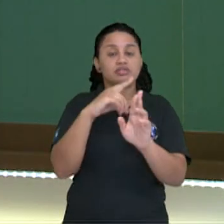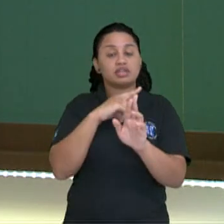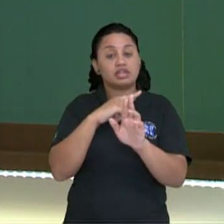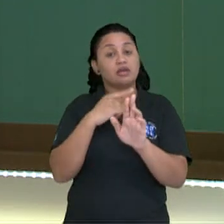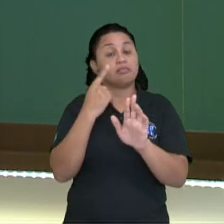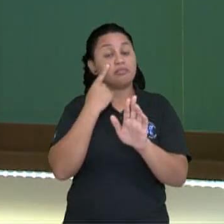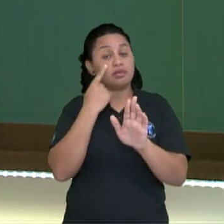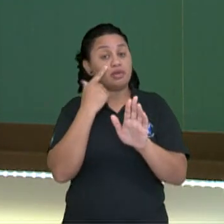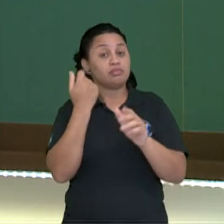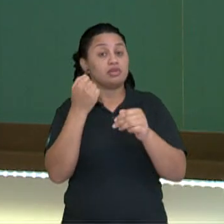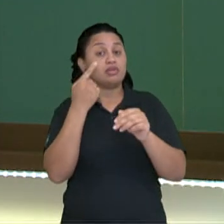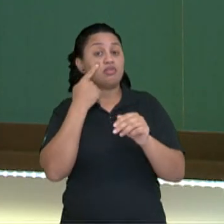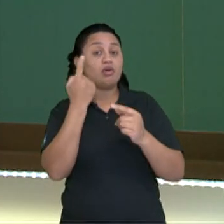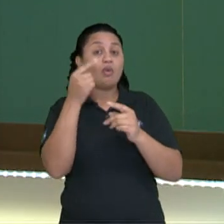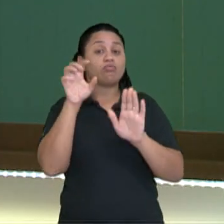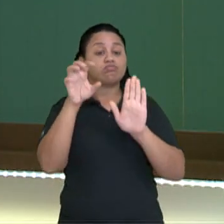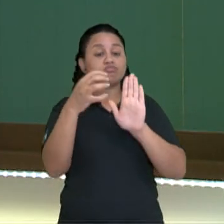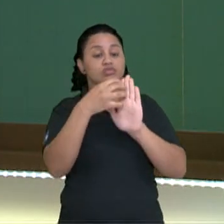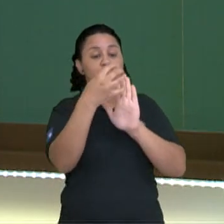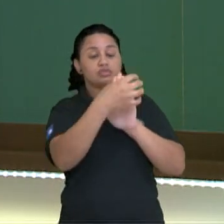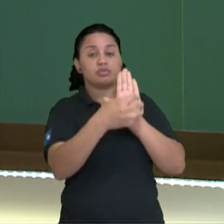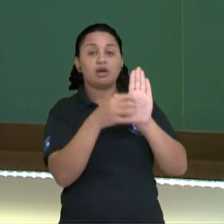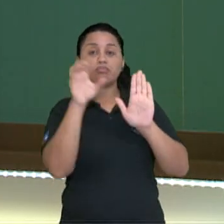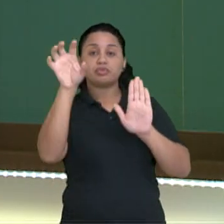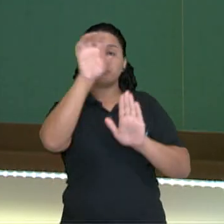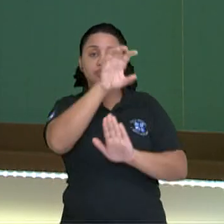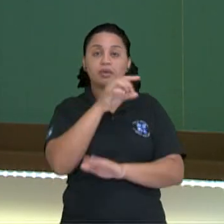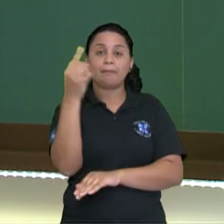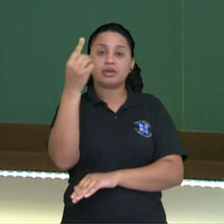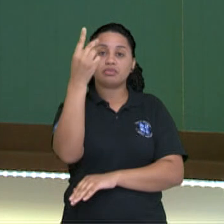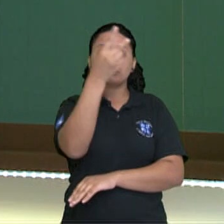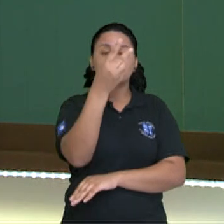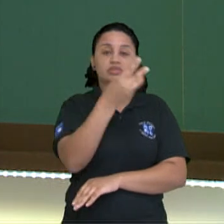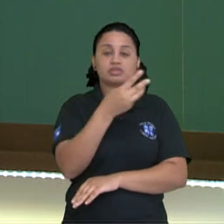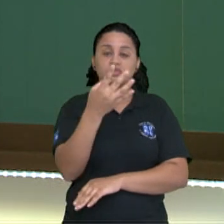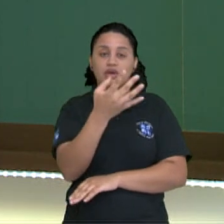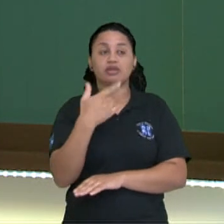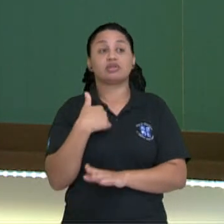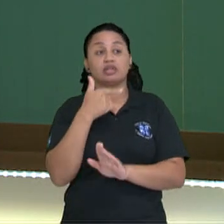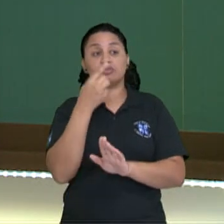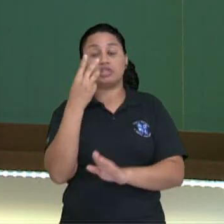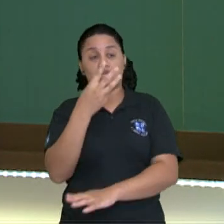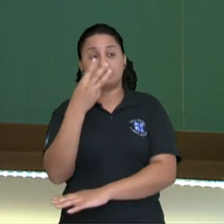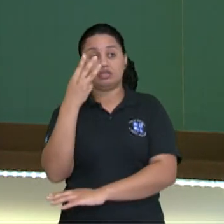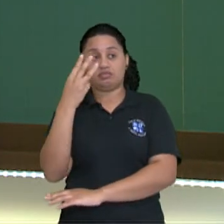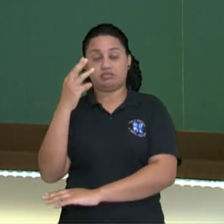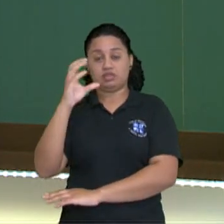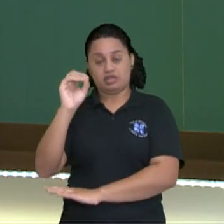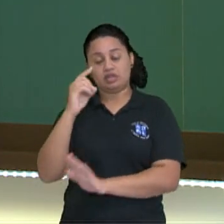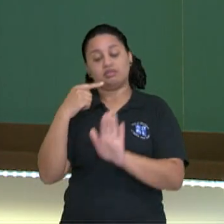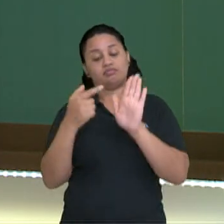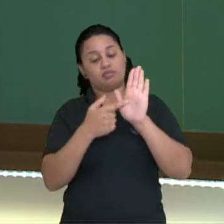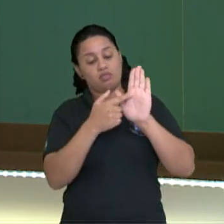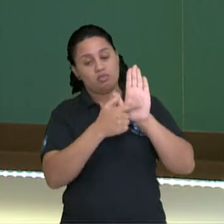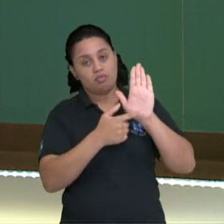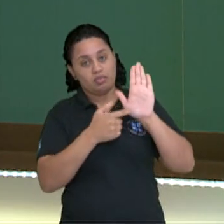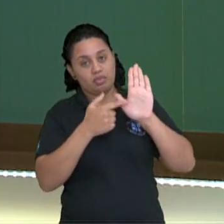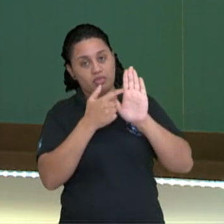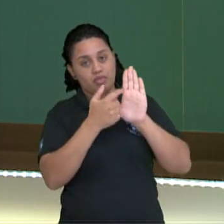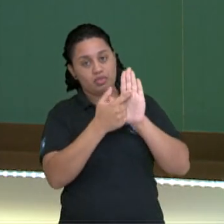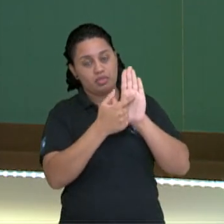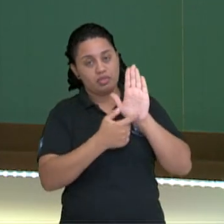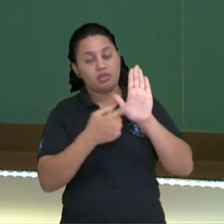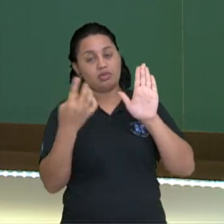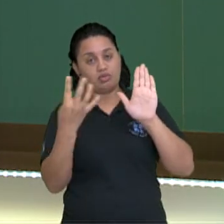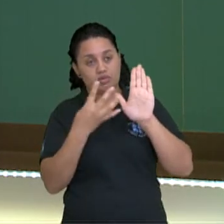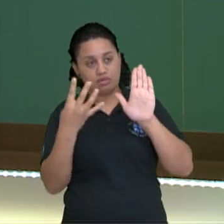olhar o quadrante. Eu constatei que o 330 pertence ao quarto quadrante. Ok, fazemos essa